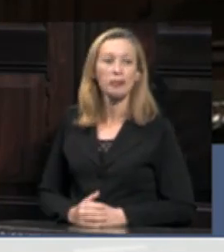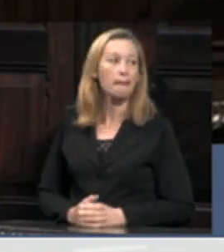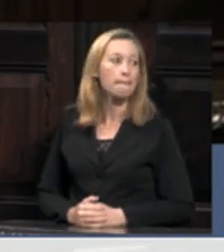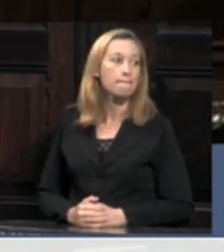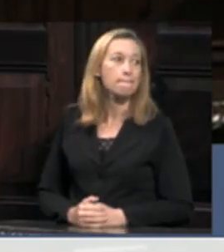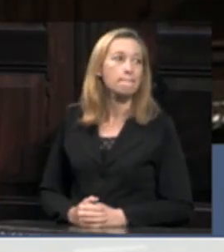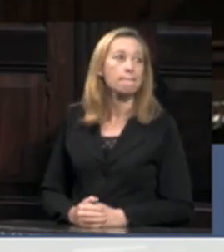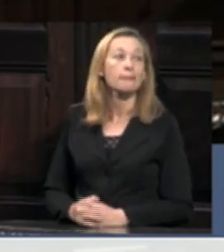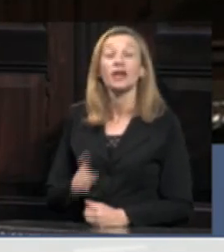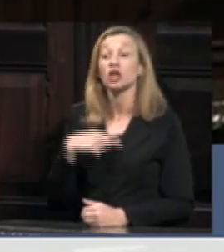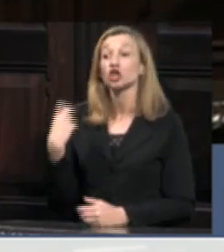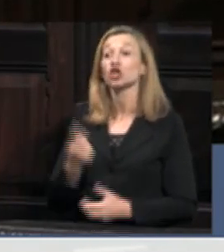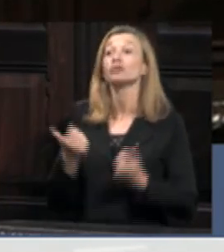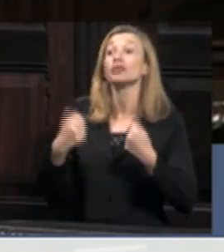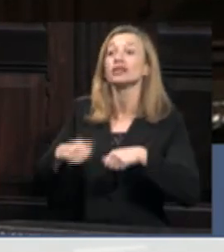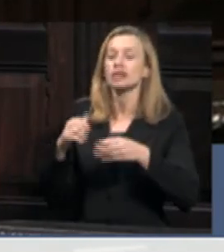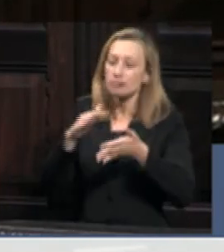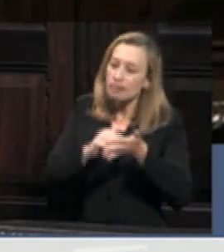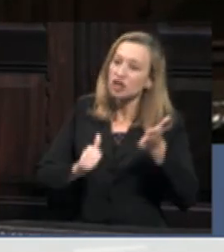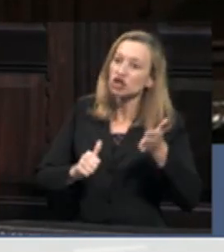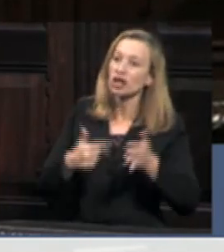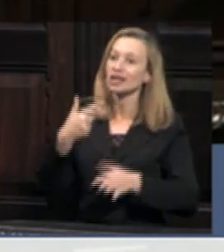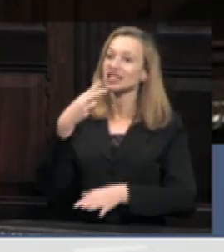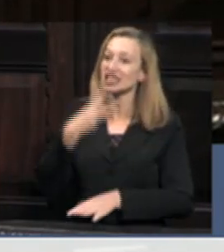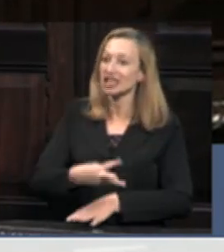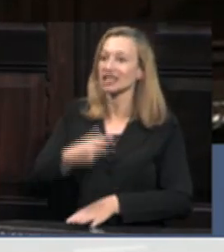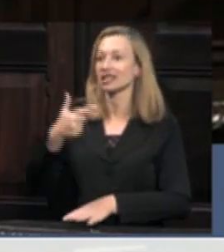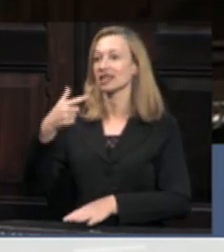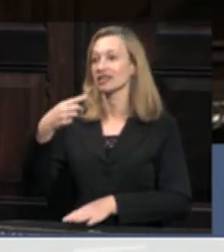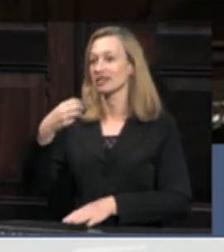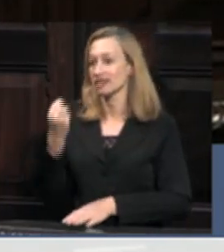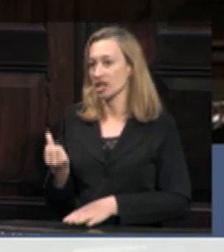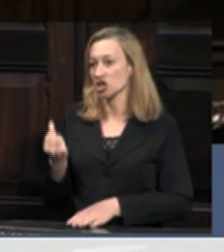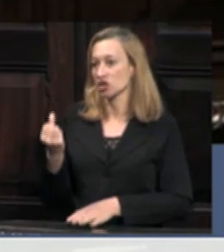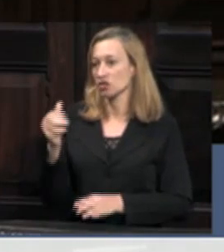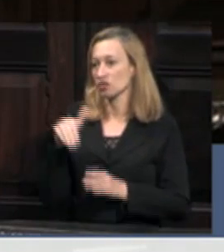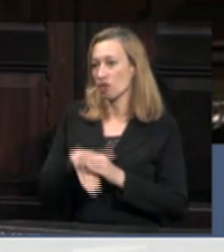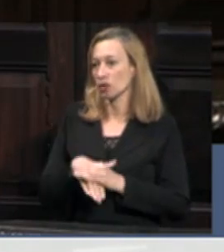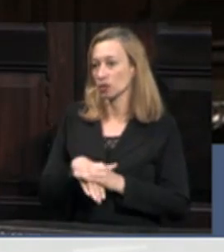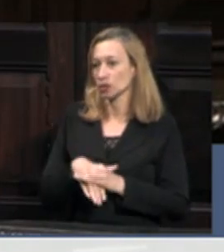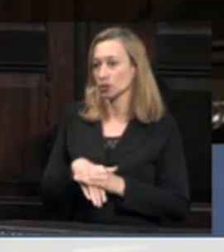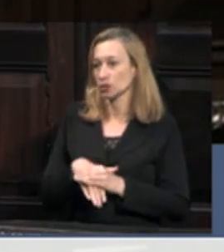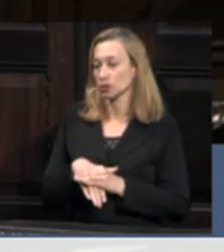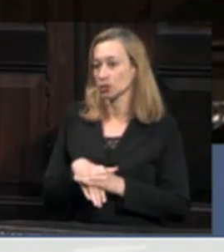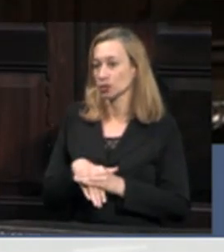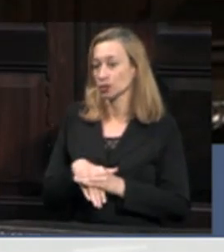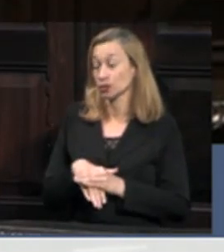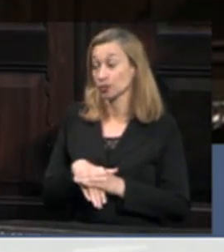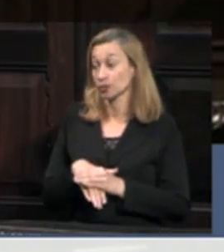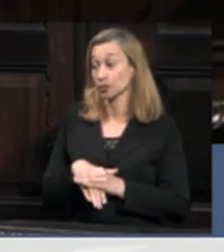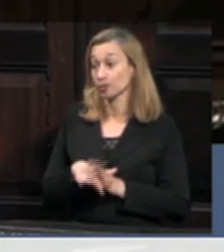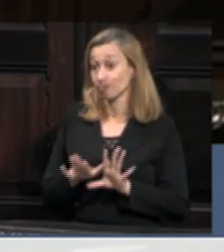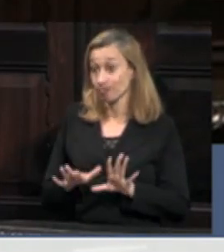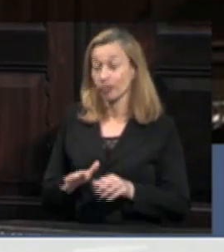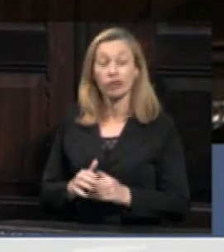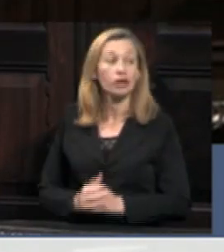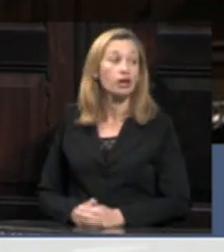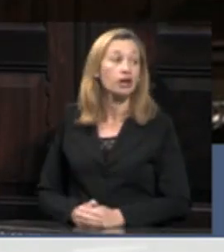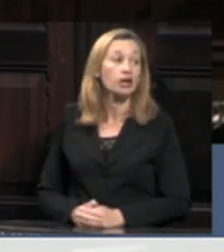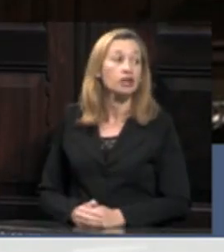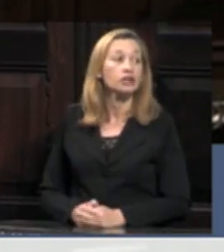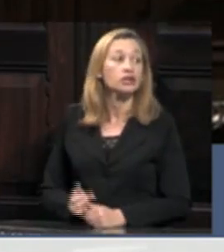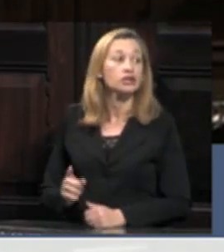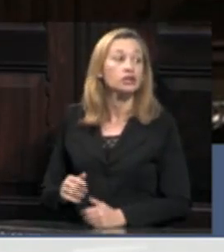precisamos, para derrubá-lo, 36 votos. Por via de consequência,